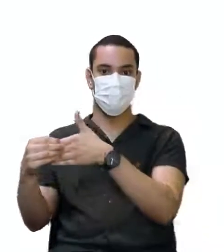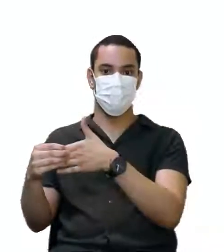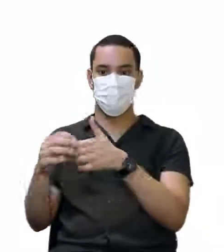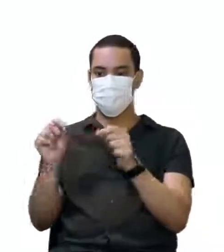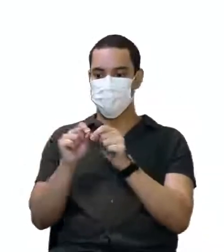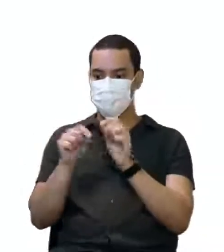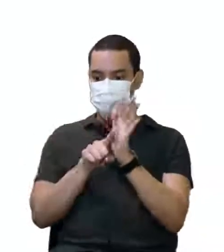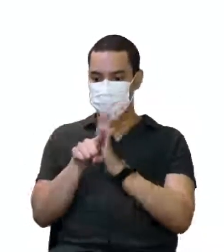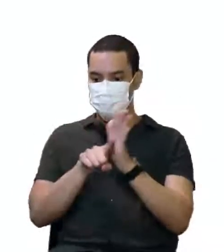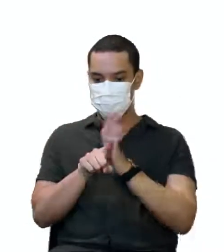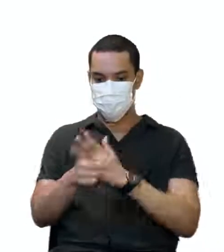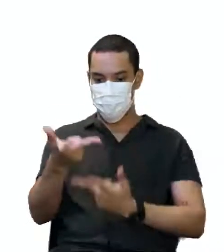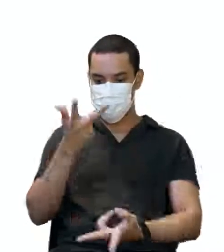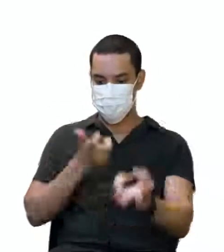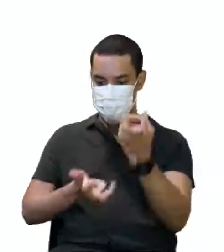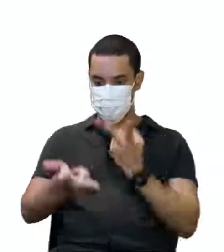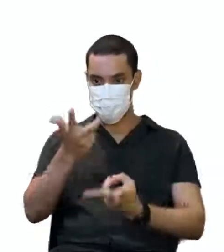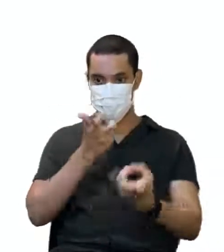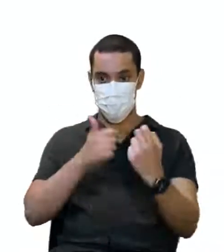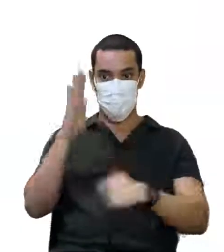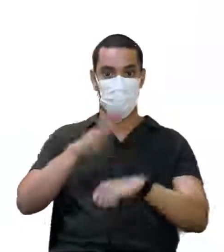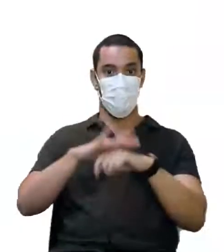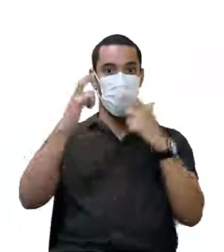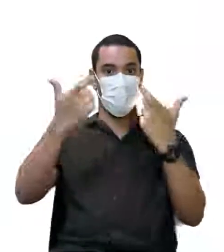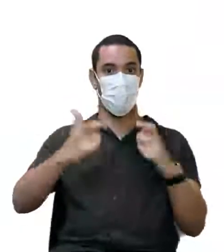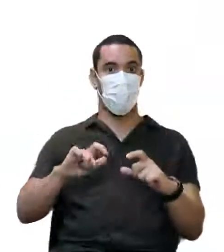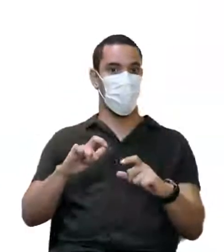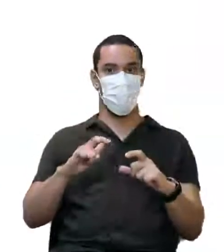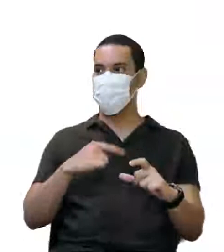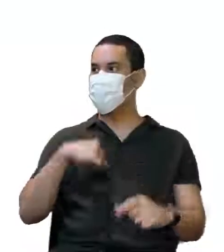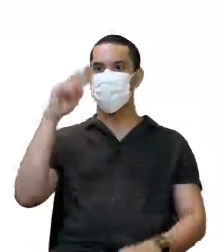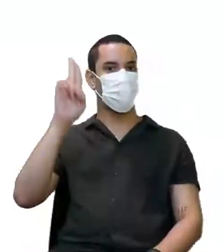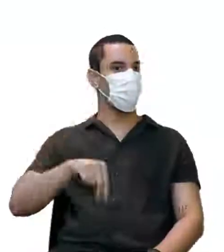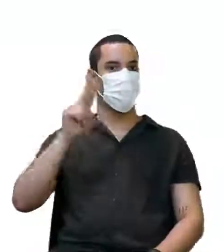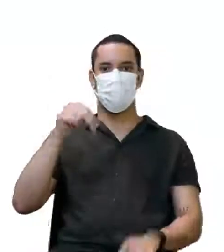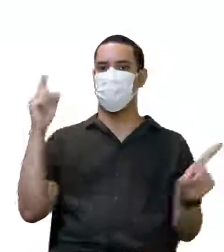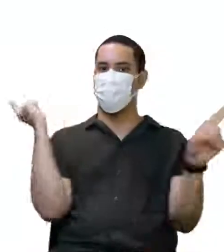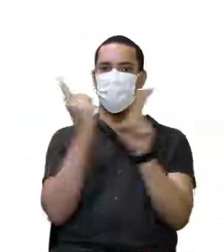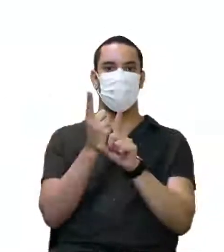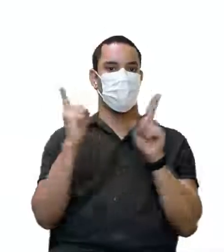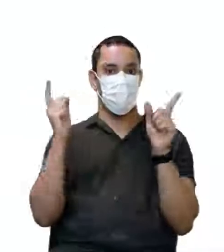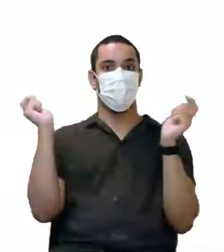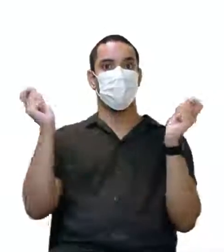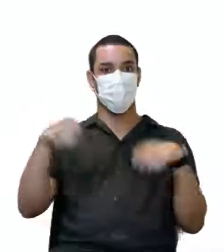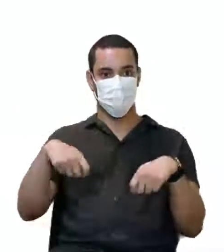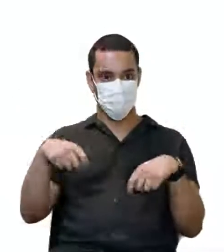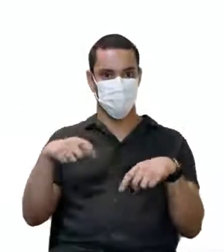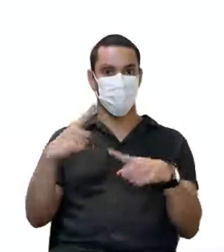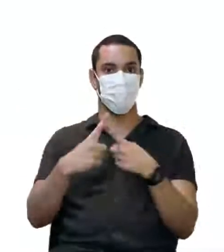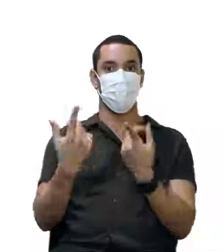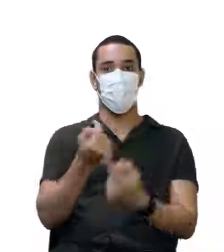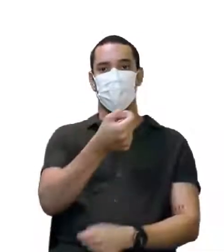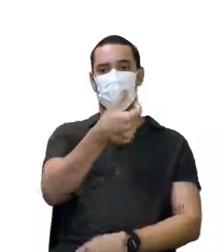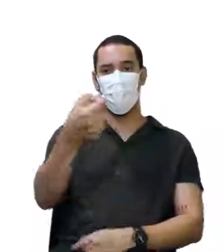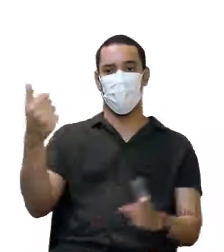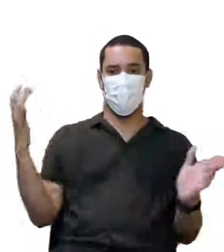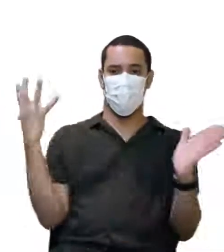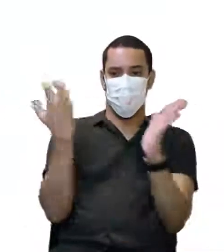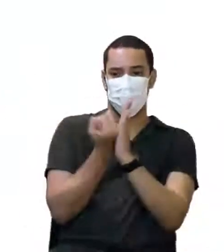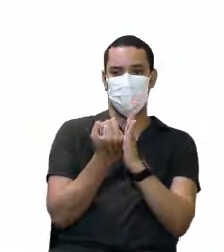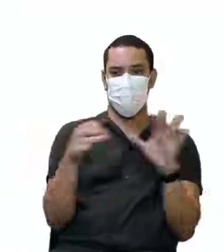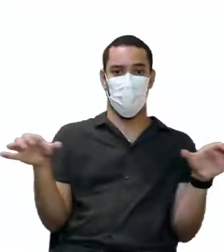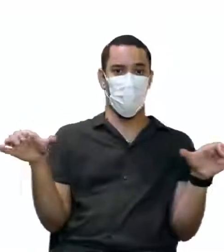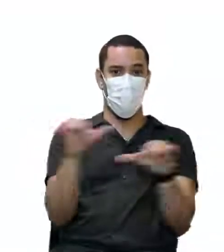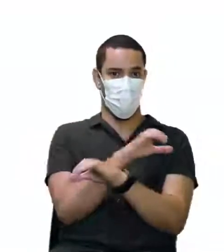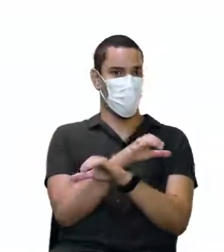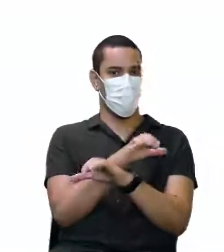deles e deixar em lugares mais afastados e a gente nunca encontrar. E realmente, são poucos os registros quando você tem